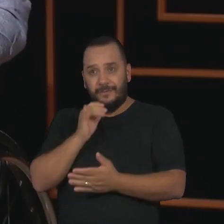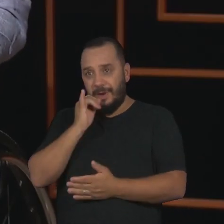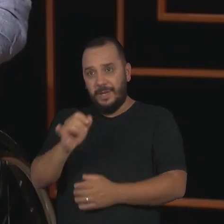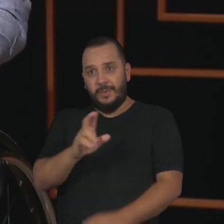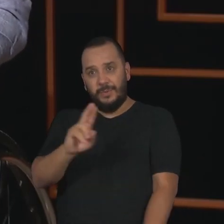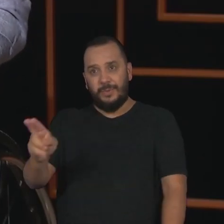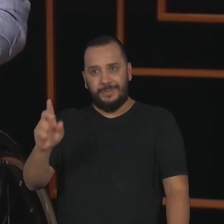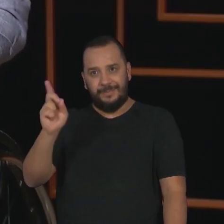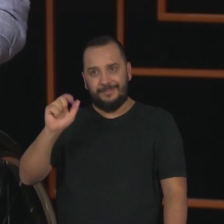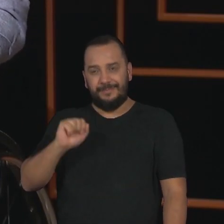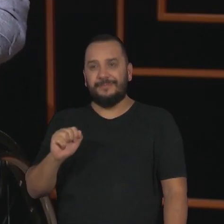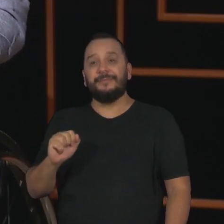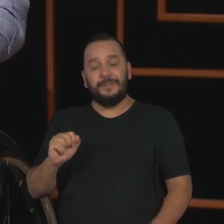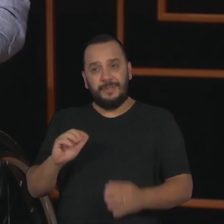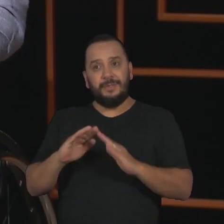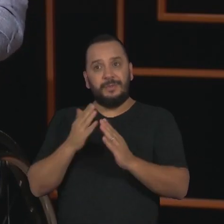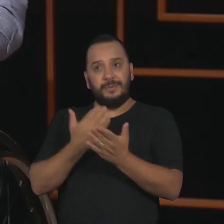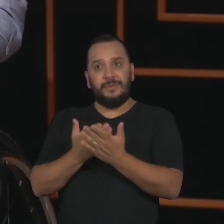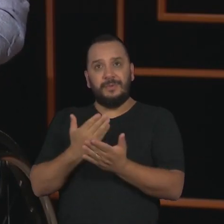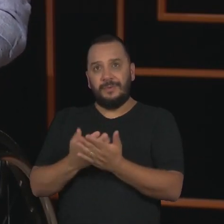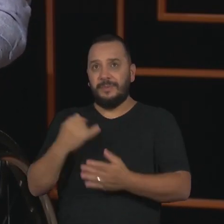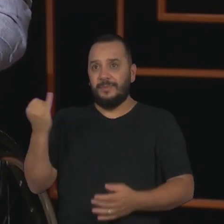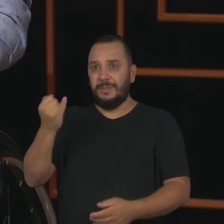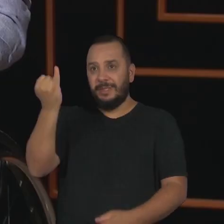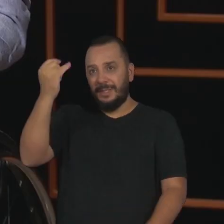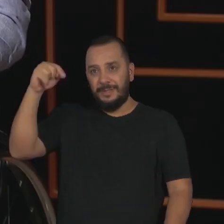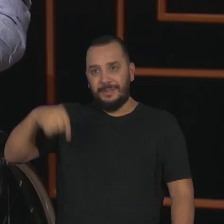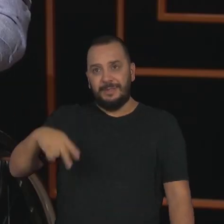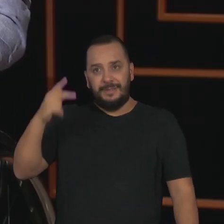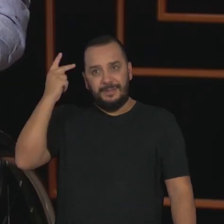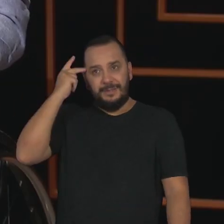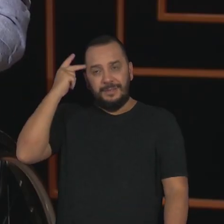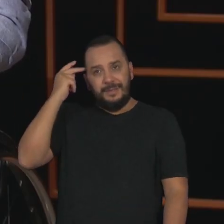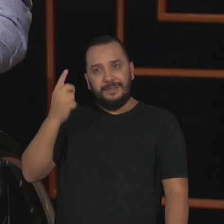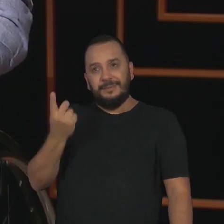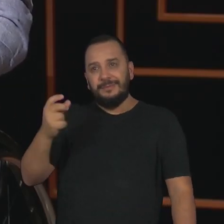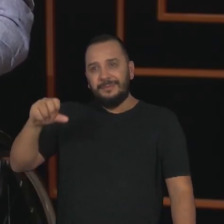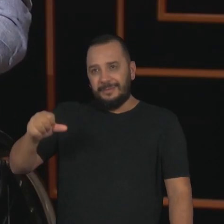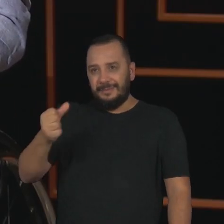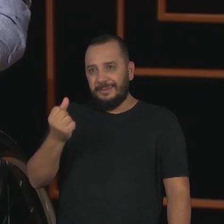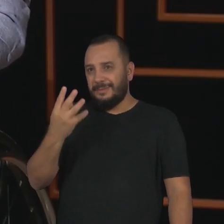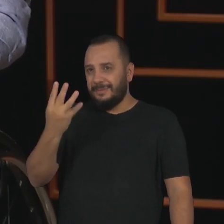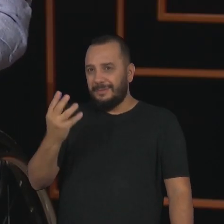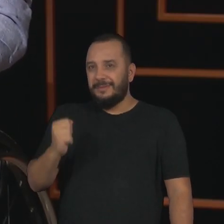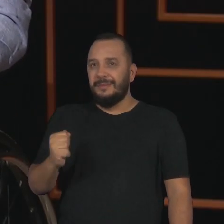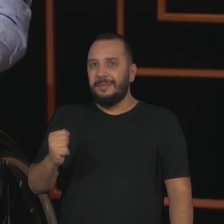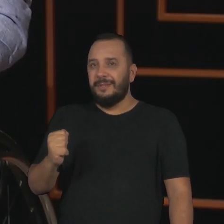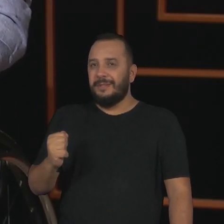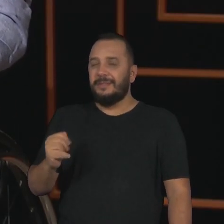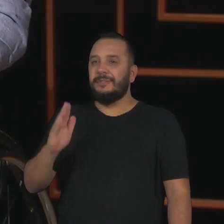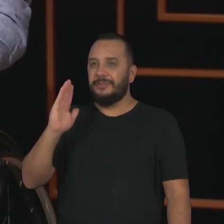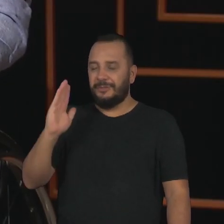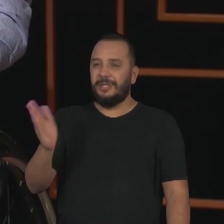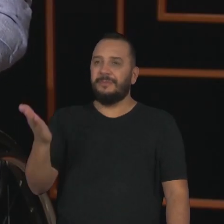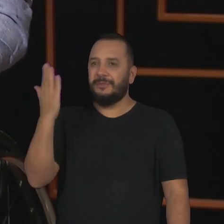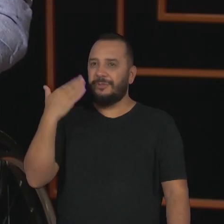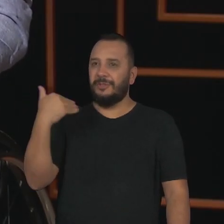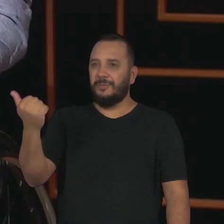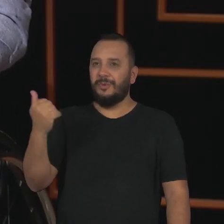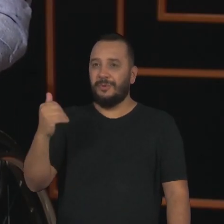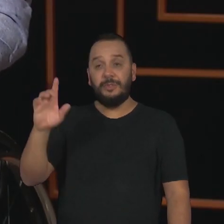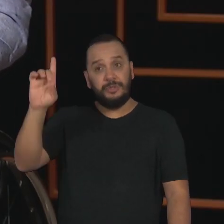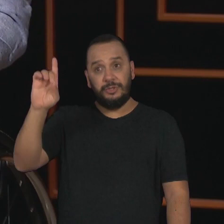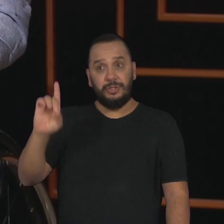nome, colégio importante de São Paulo, e que em 64 eu sou chamado na sala do